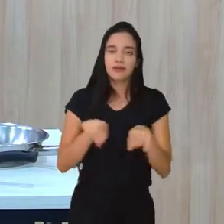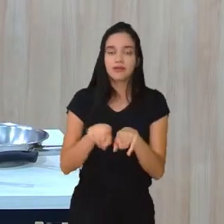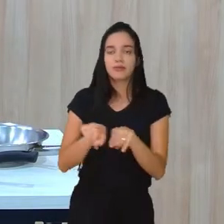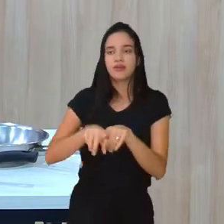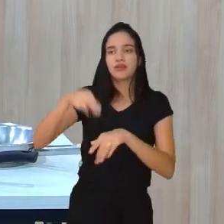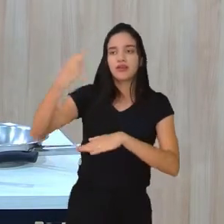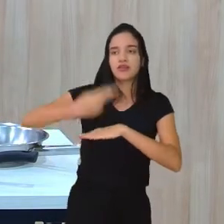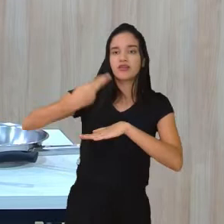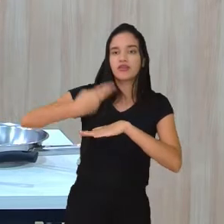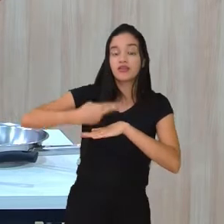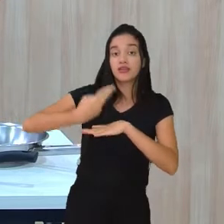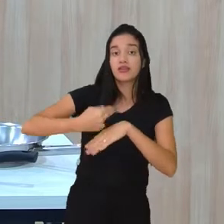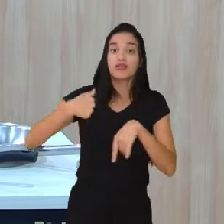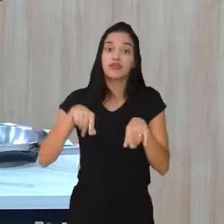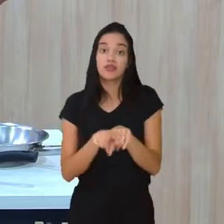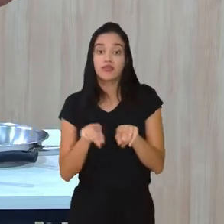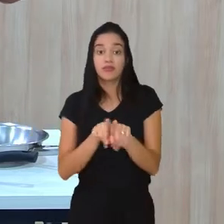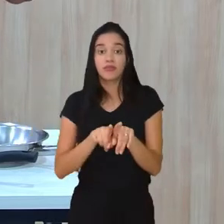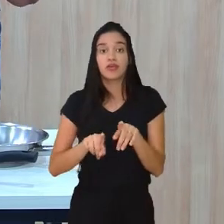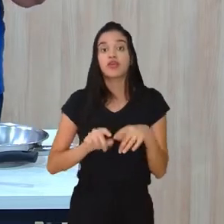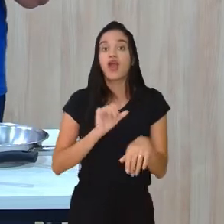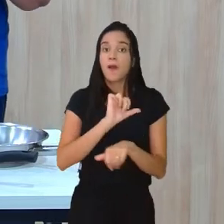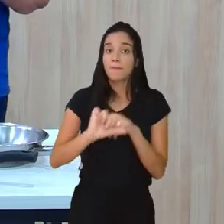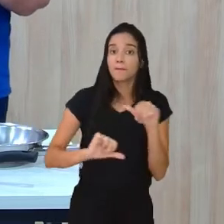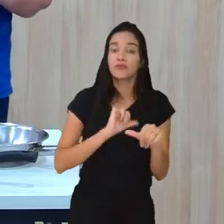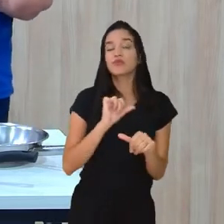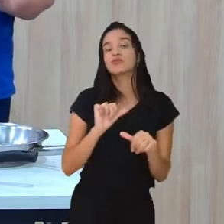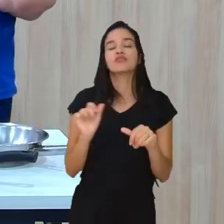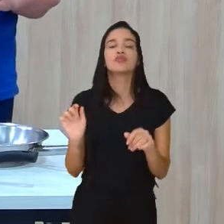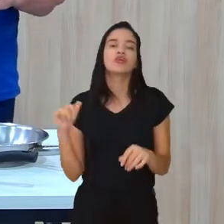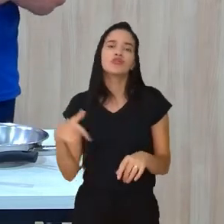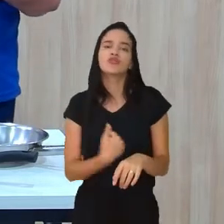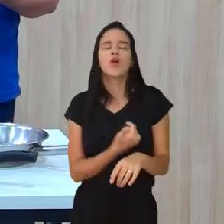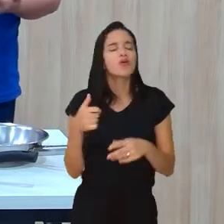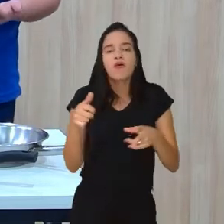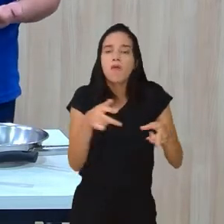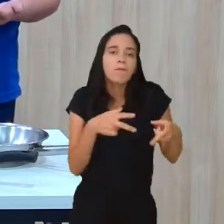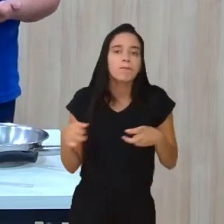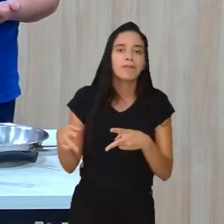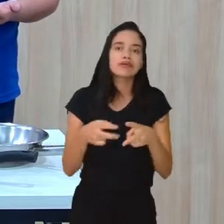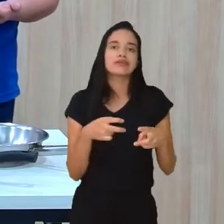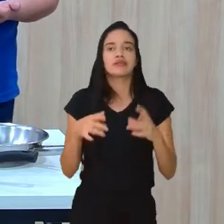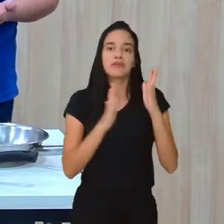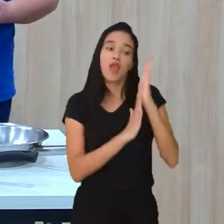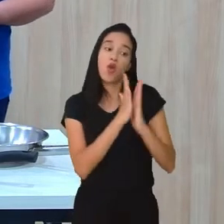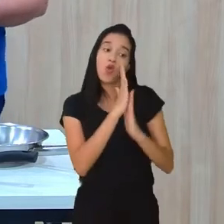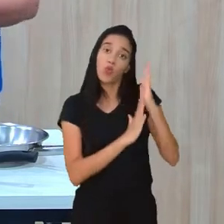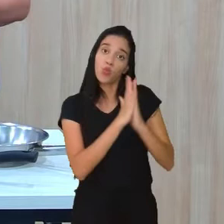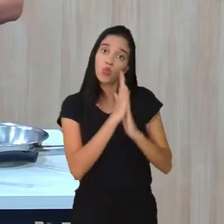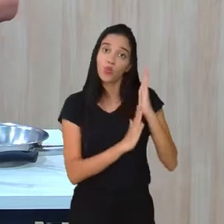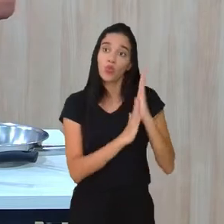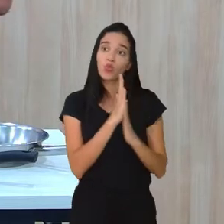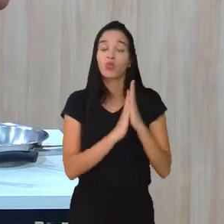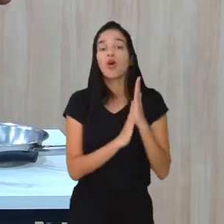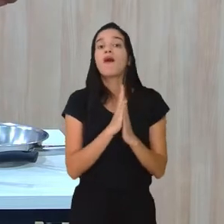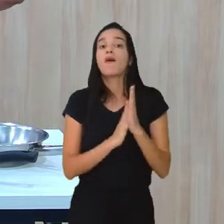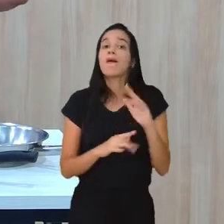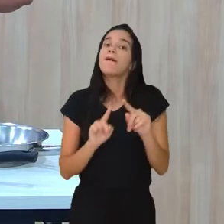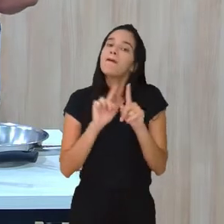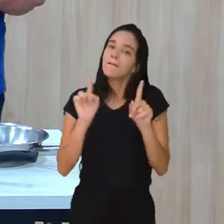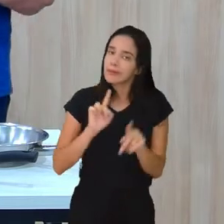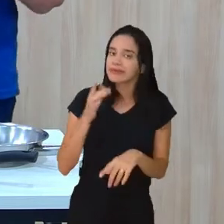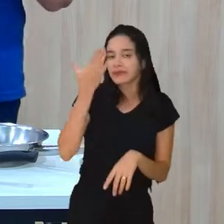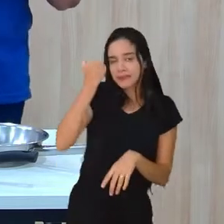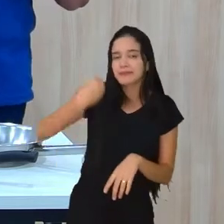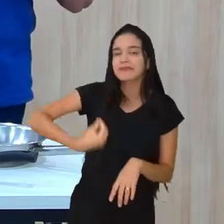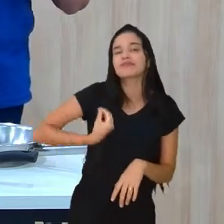irradiação e também a convecção. A questão aí, a gente às vezes nem percebe a condução desse calor, mas a gente sabe que ele